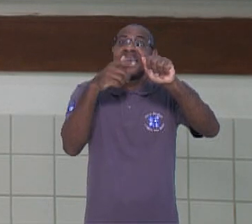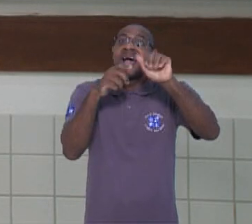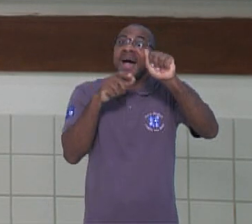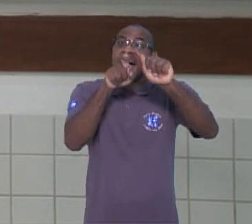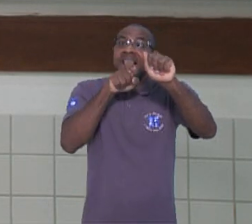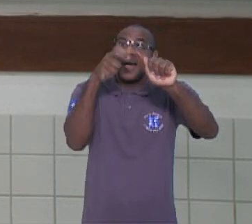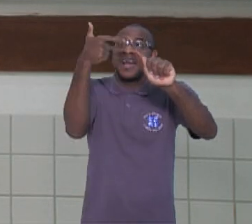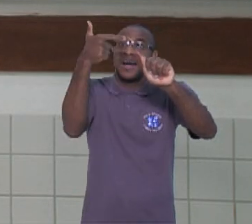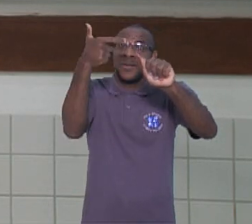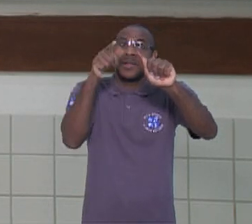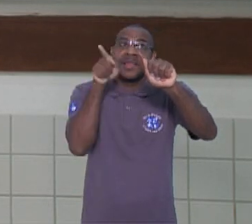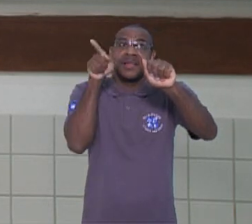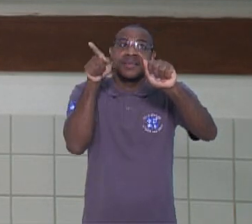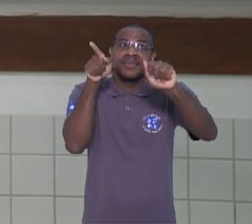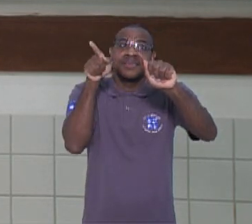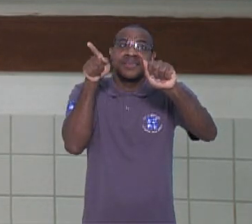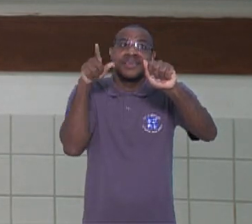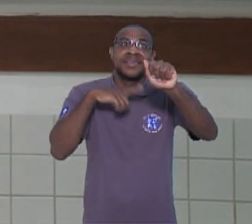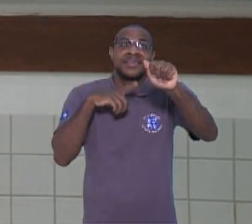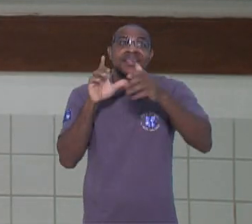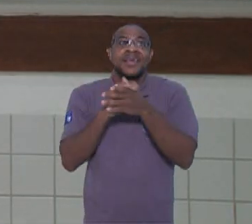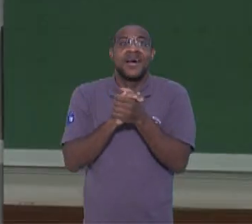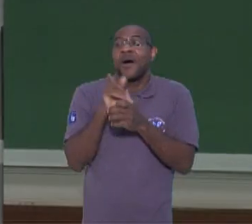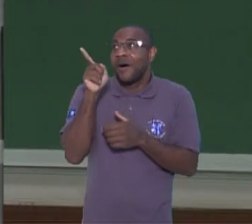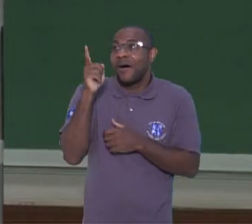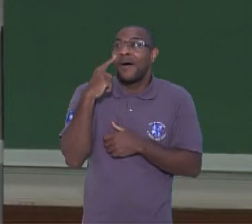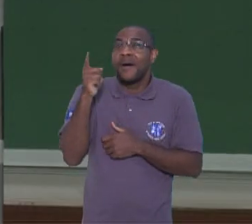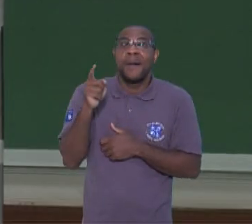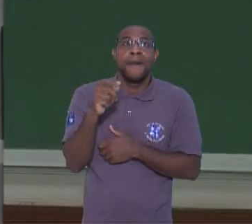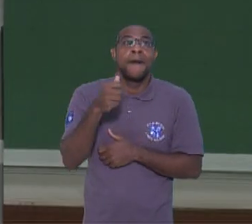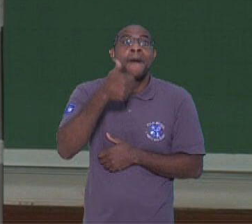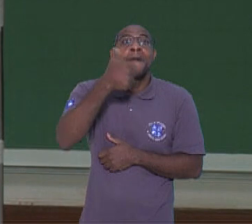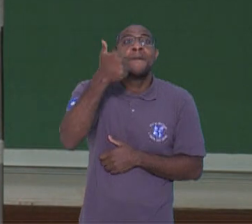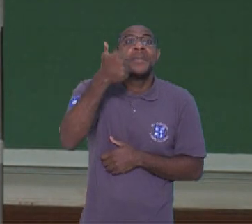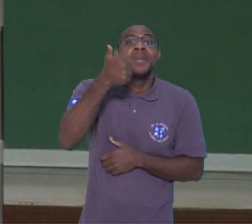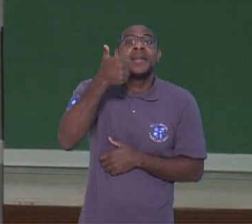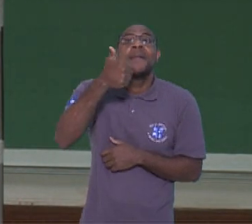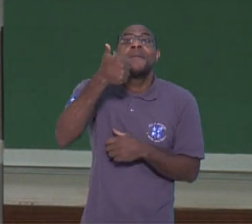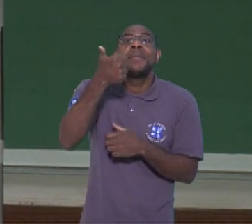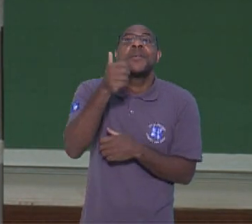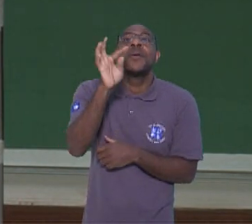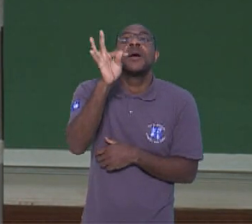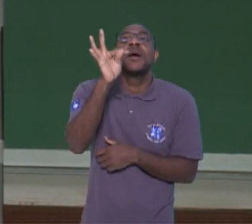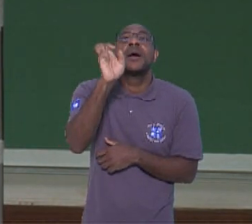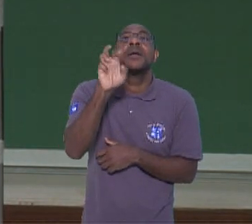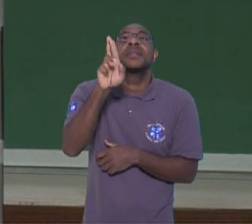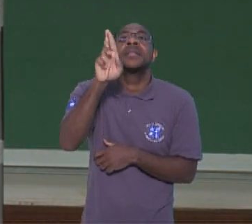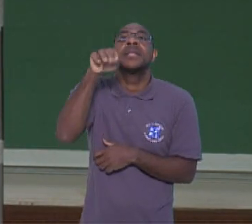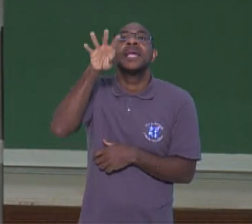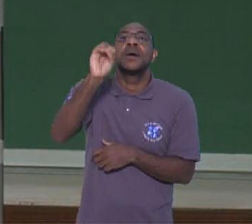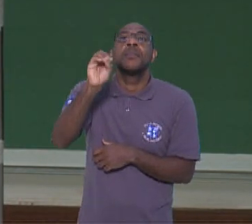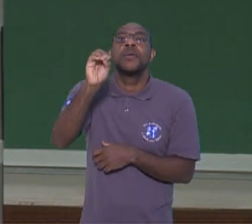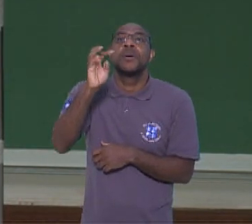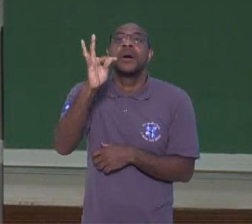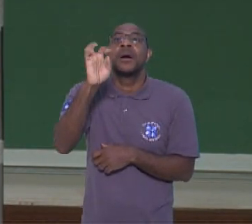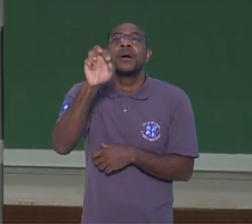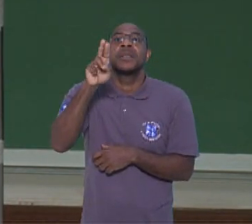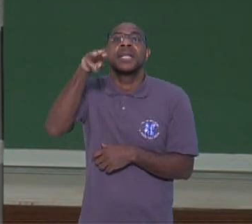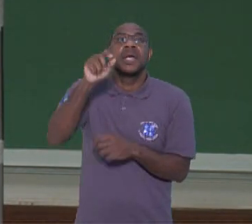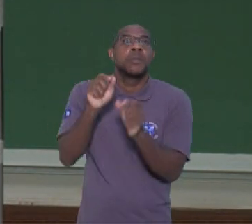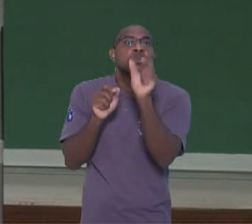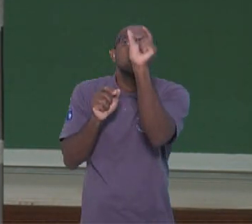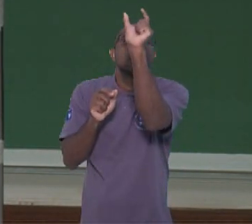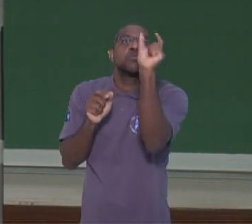cada um aqui é dado um nome. Então, nesse caso aqui, o que que nós temos? O primeiro termo. Então, quando falar ax